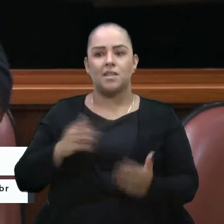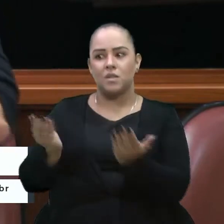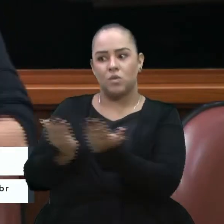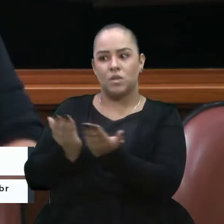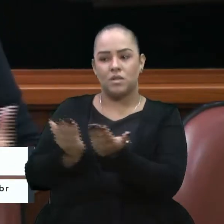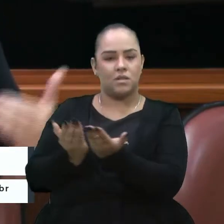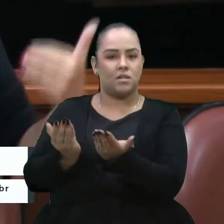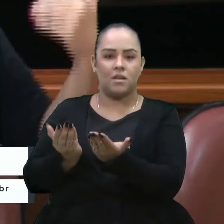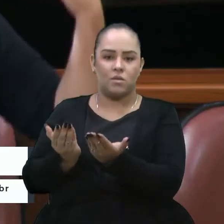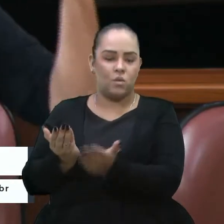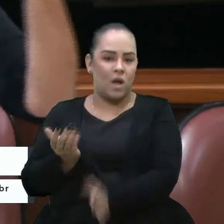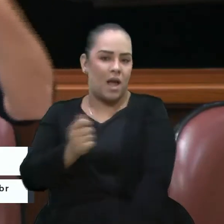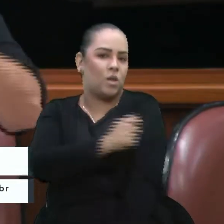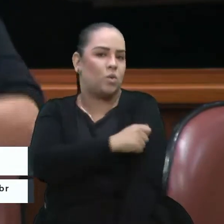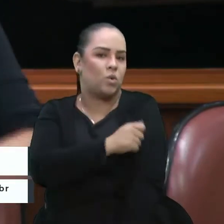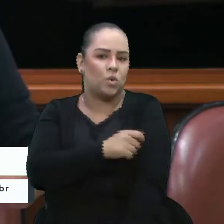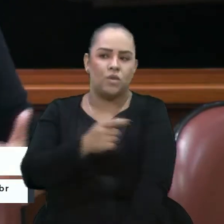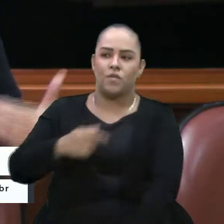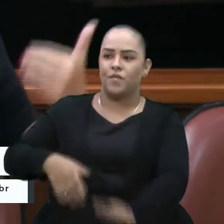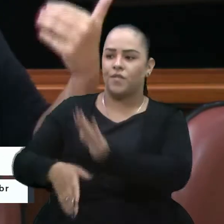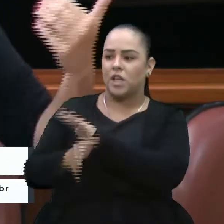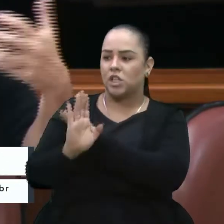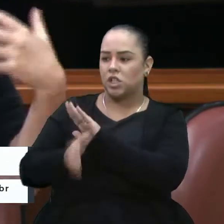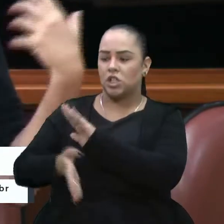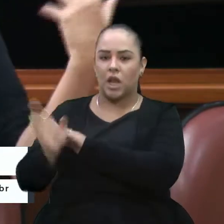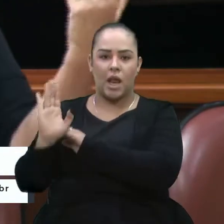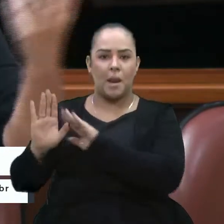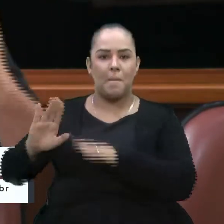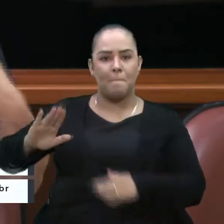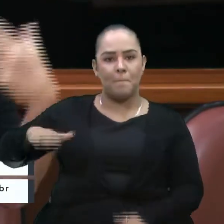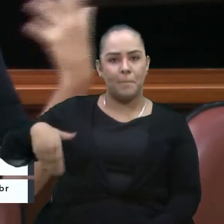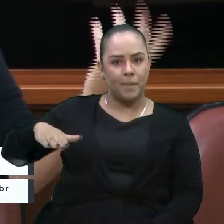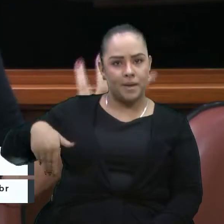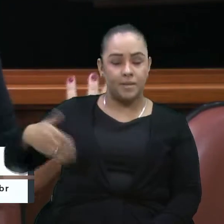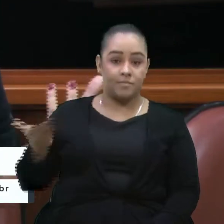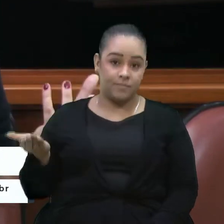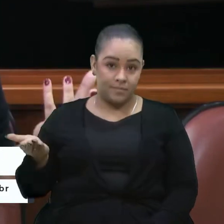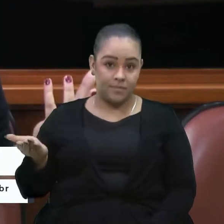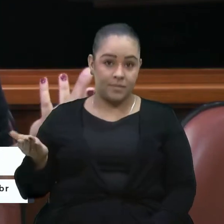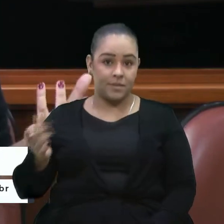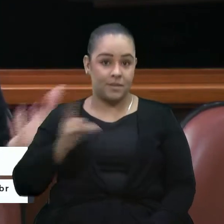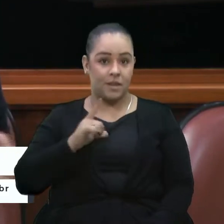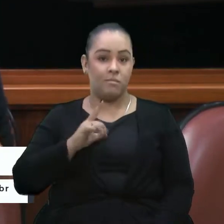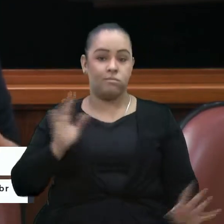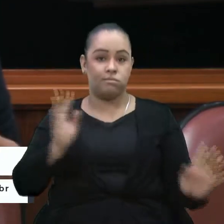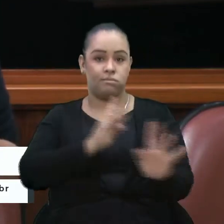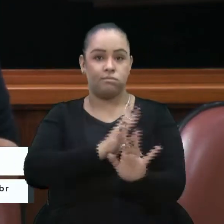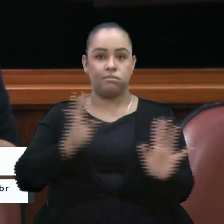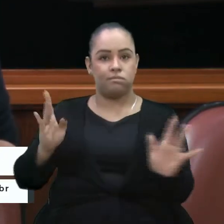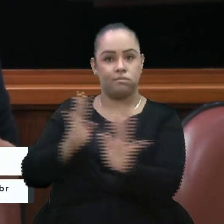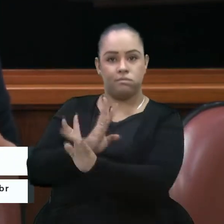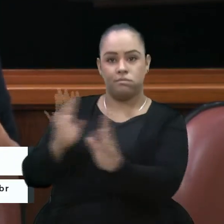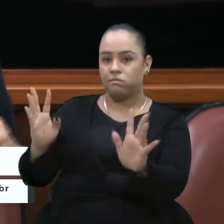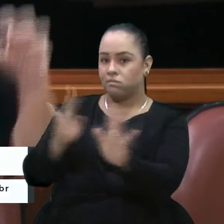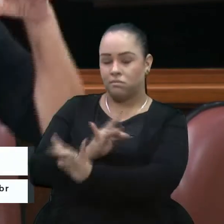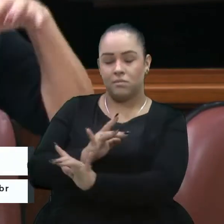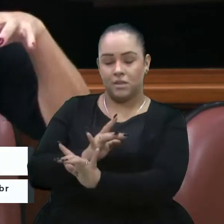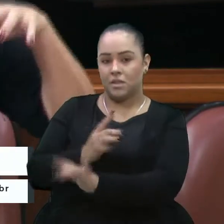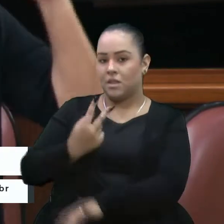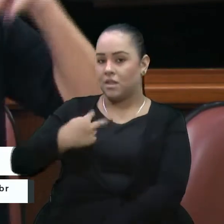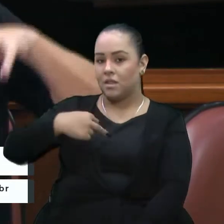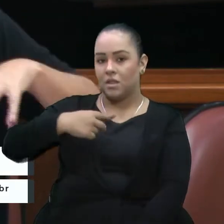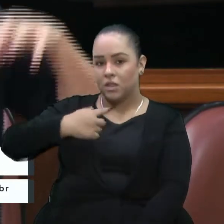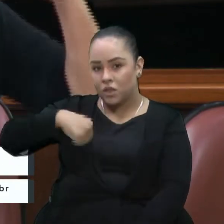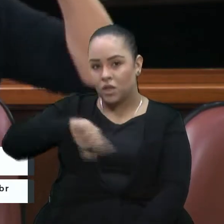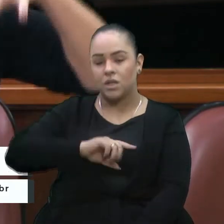em outras cidades, que foram para a praia, que estão... Circula, né, o vírus. Então, nós não podemos nos pegar só